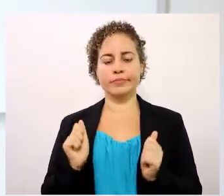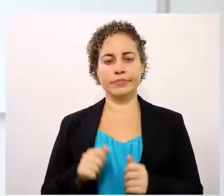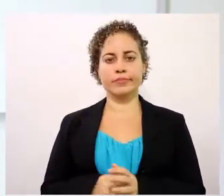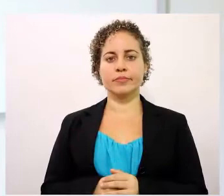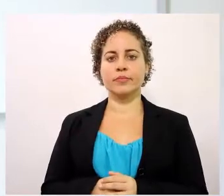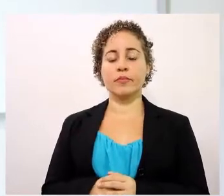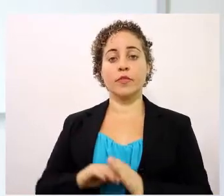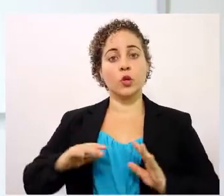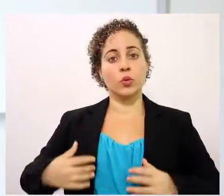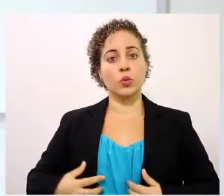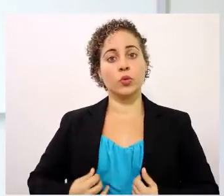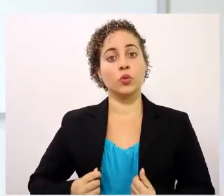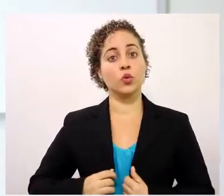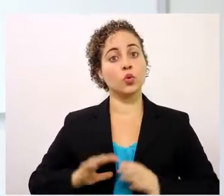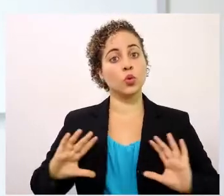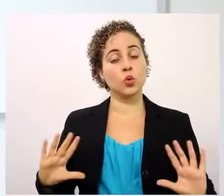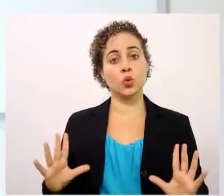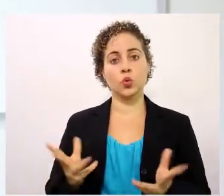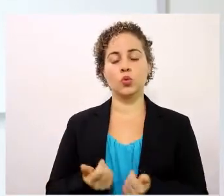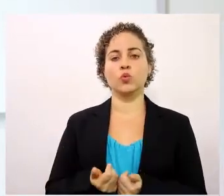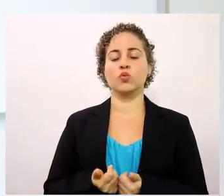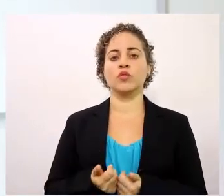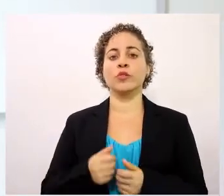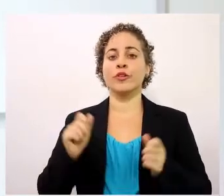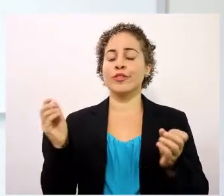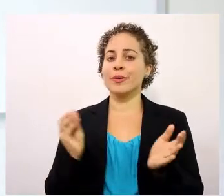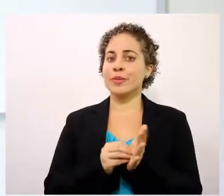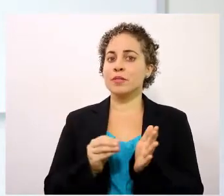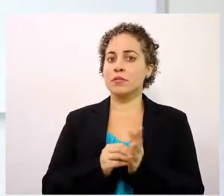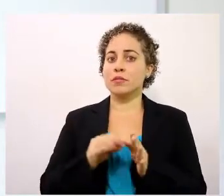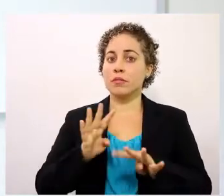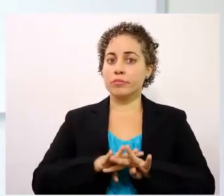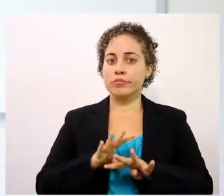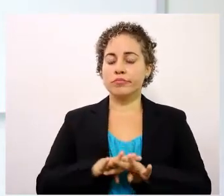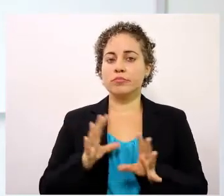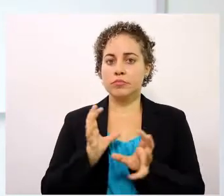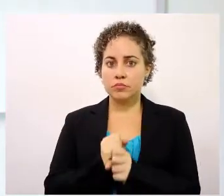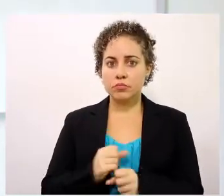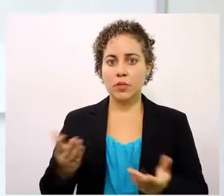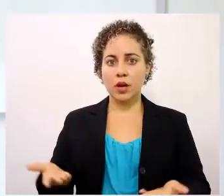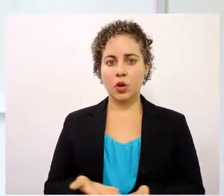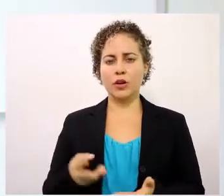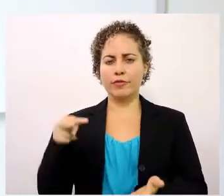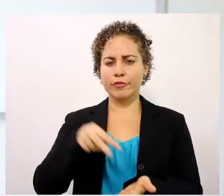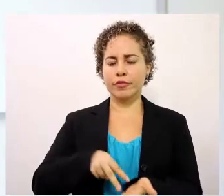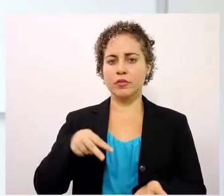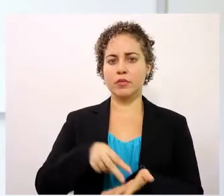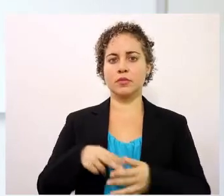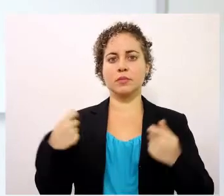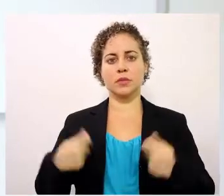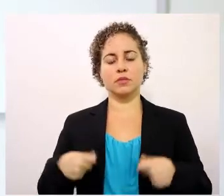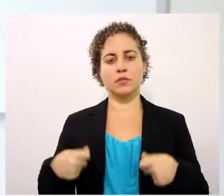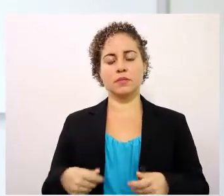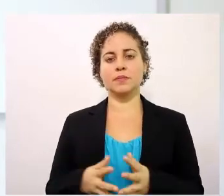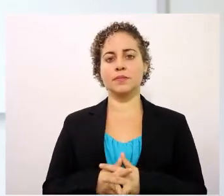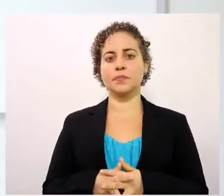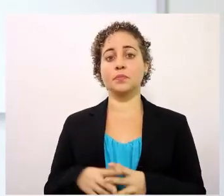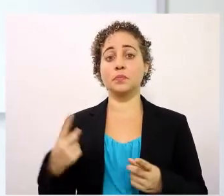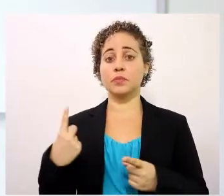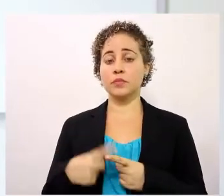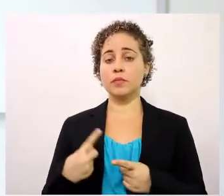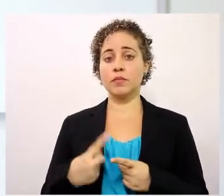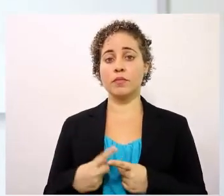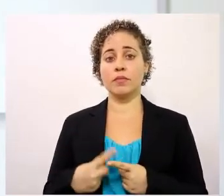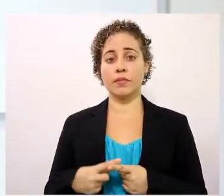todos esses dados aqui, o que nos falta calcular é a taxa de frequência apenas, o que nós queremos. Porque